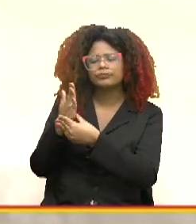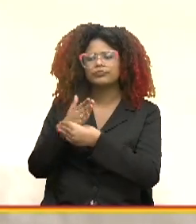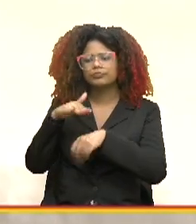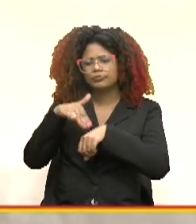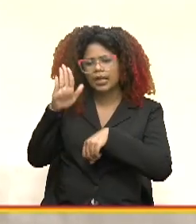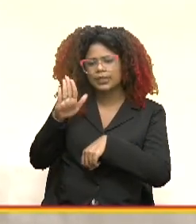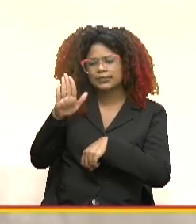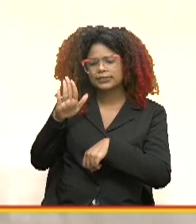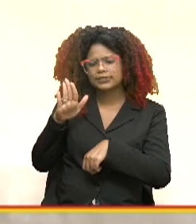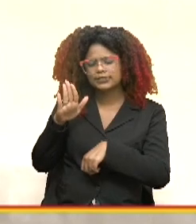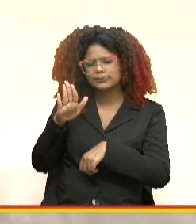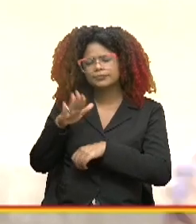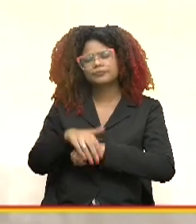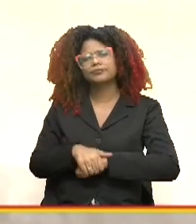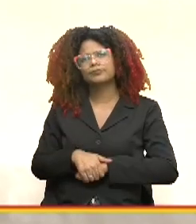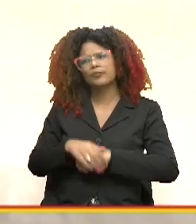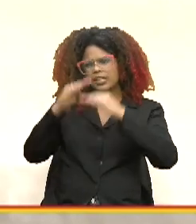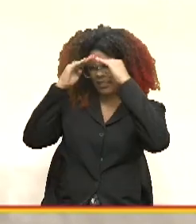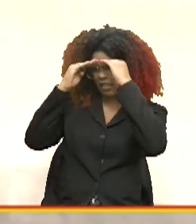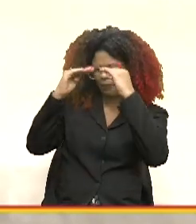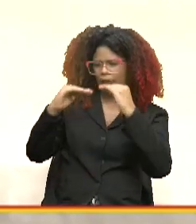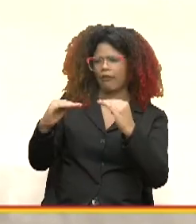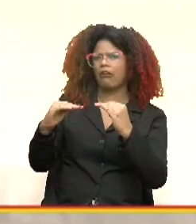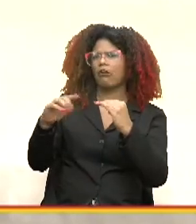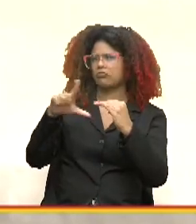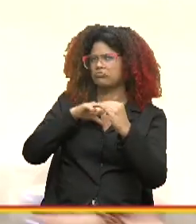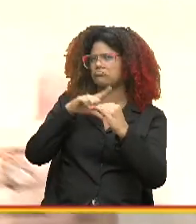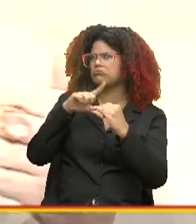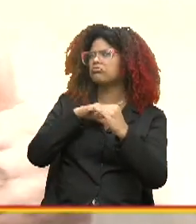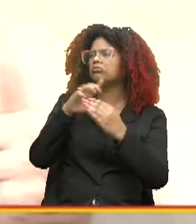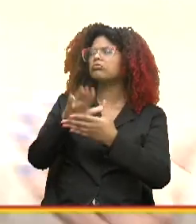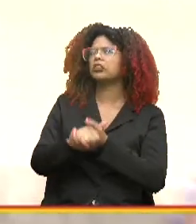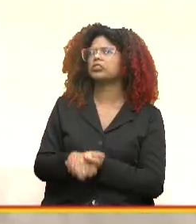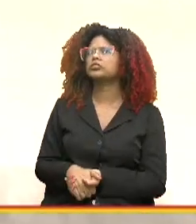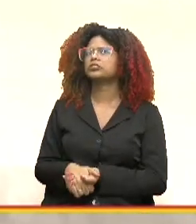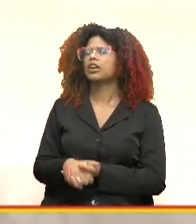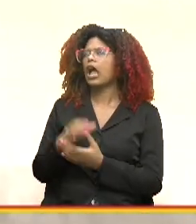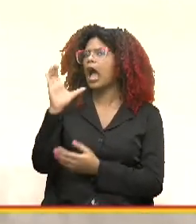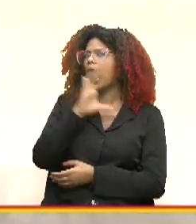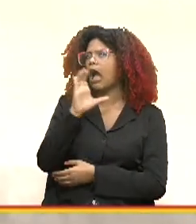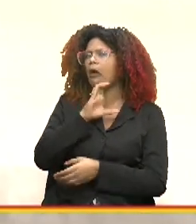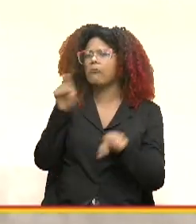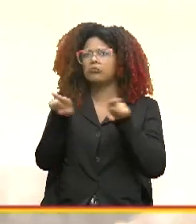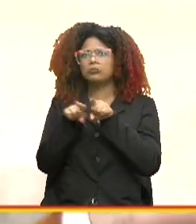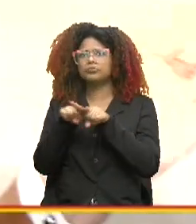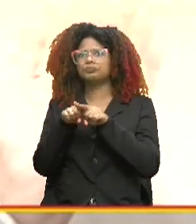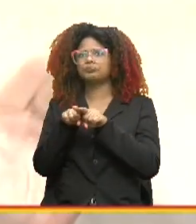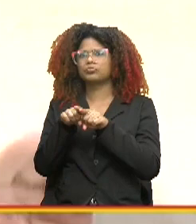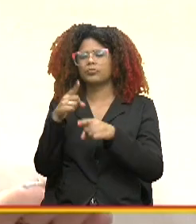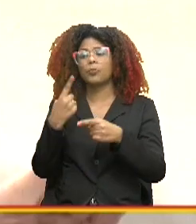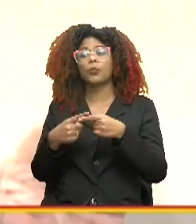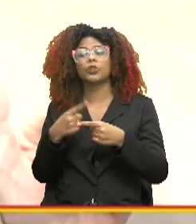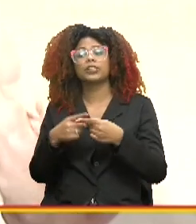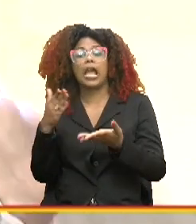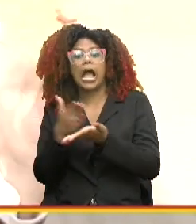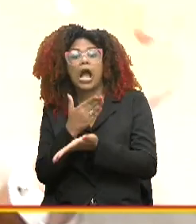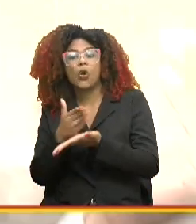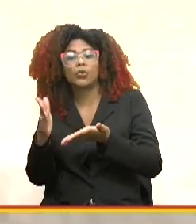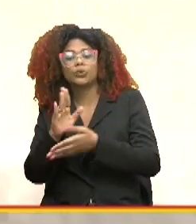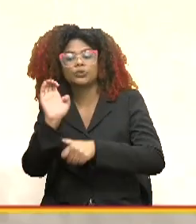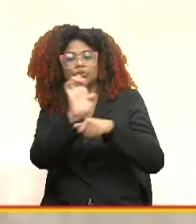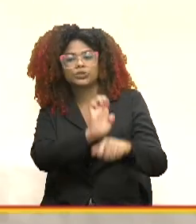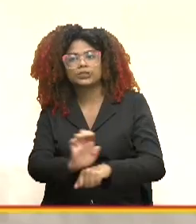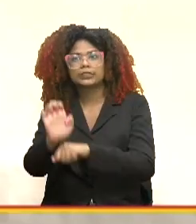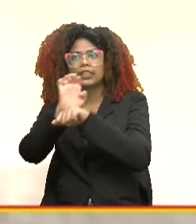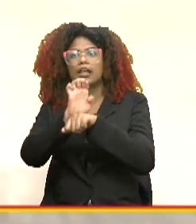mais respeitosos e rápidos né porque em alguns estados